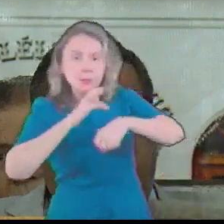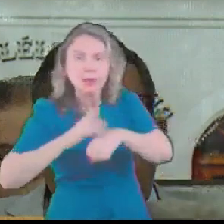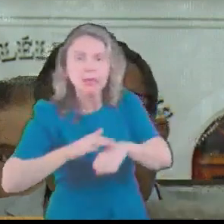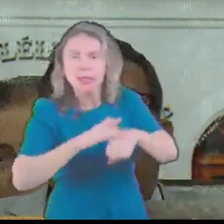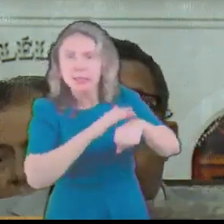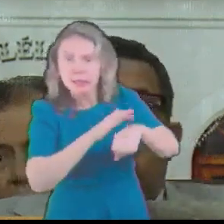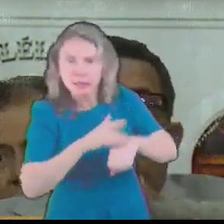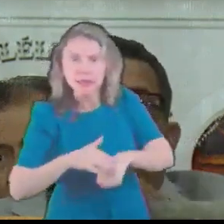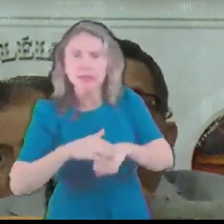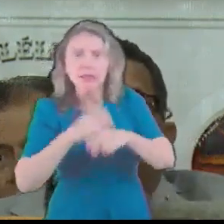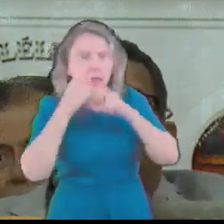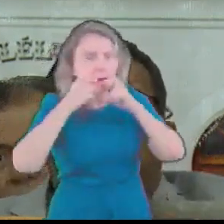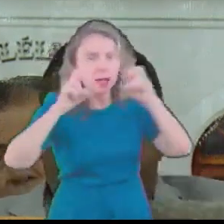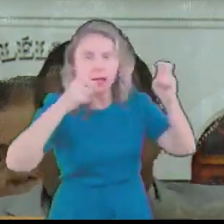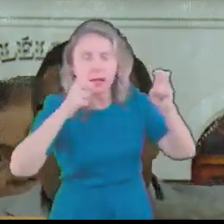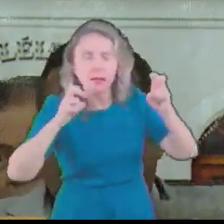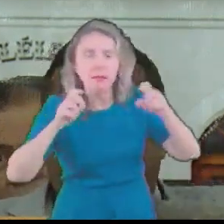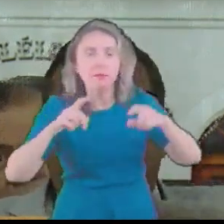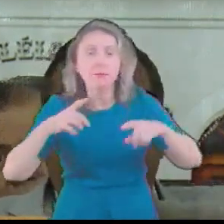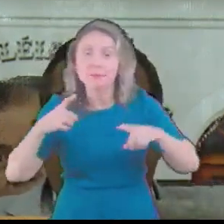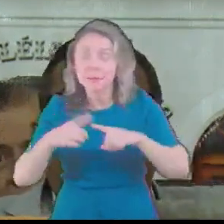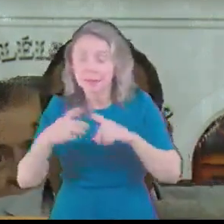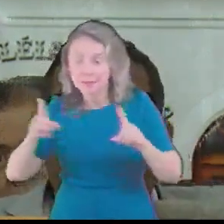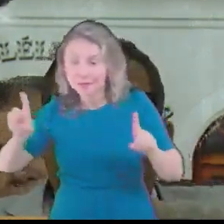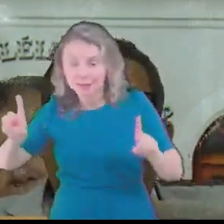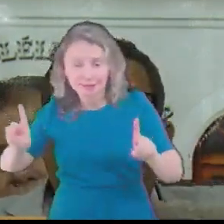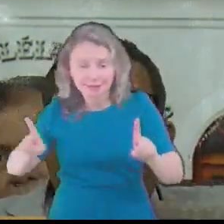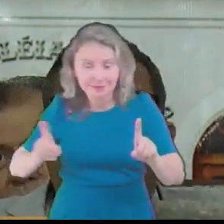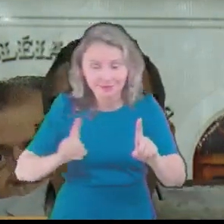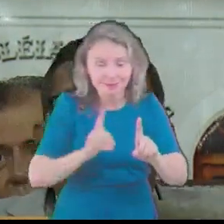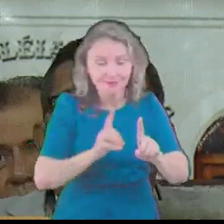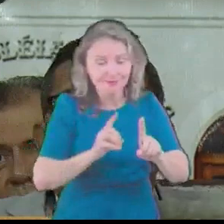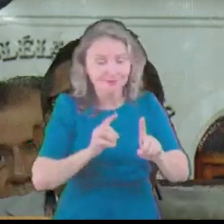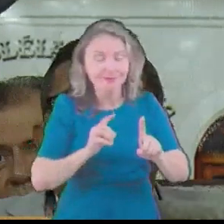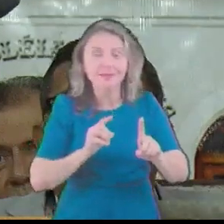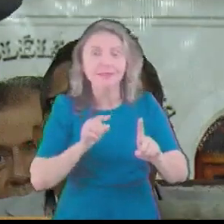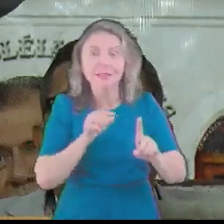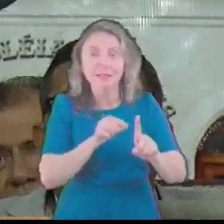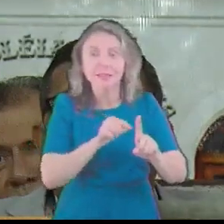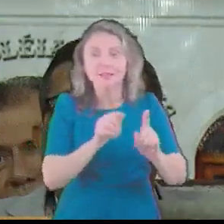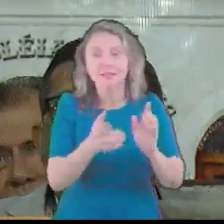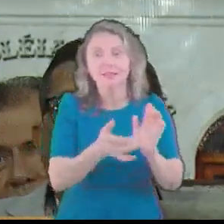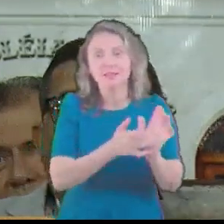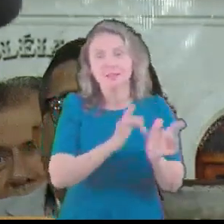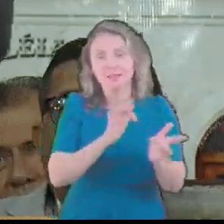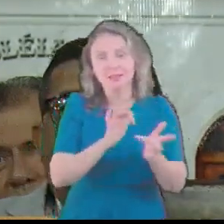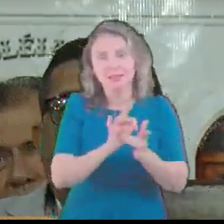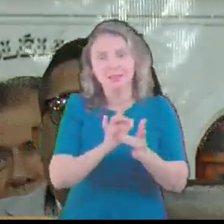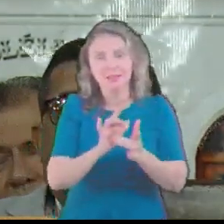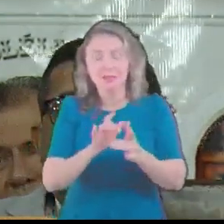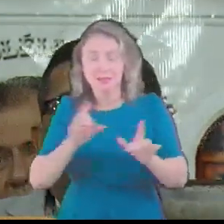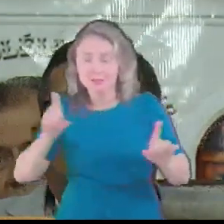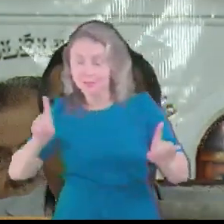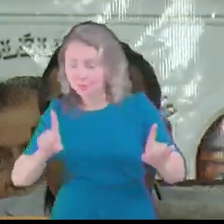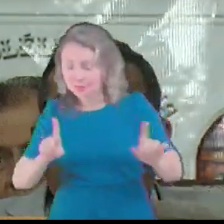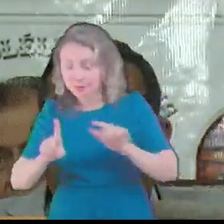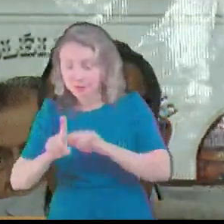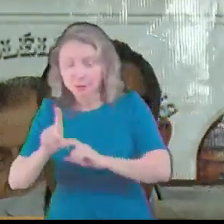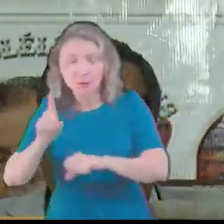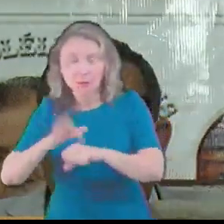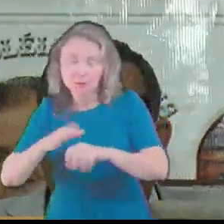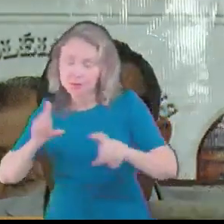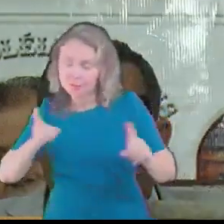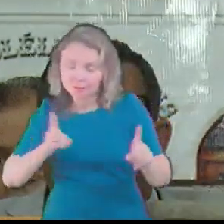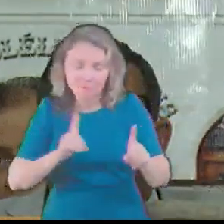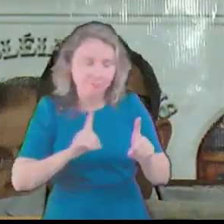leproso. Mas ele se aproxima de Jesus, e a Bíblia diz que ele se aproxima e adora Jesus, e olha para